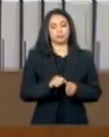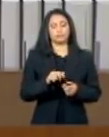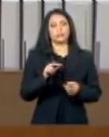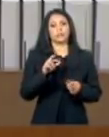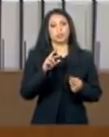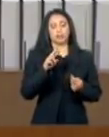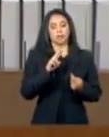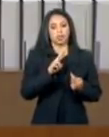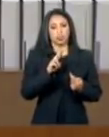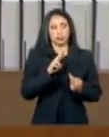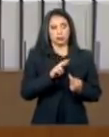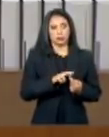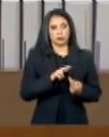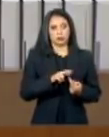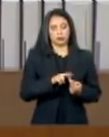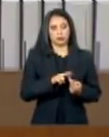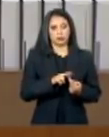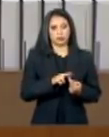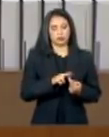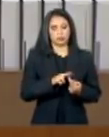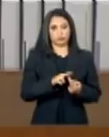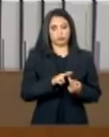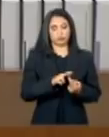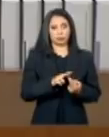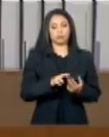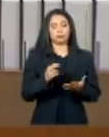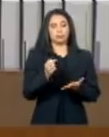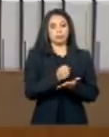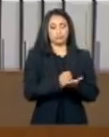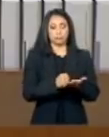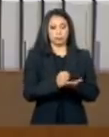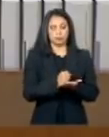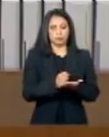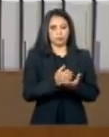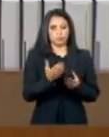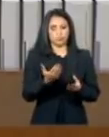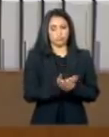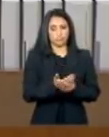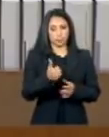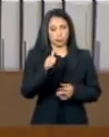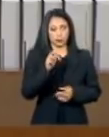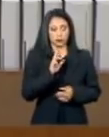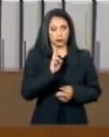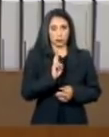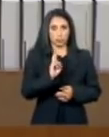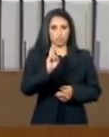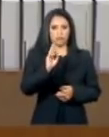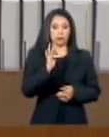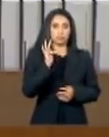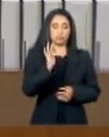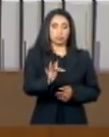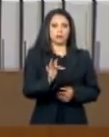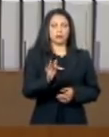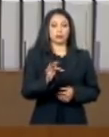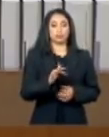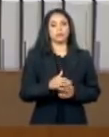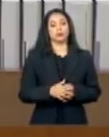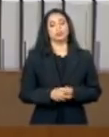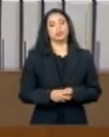no recurso extraordinário 633 6636 1553